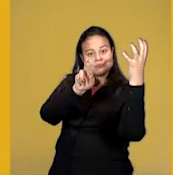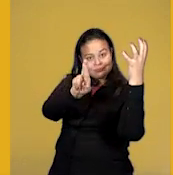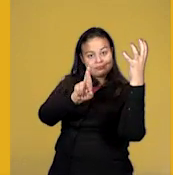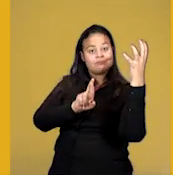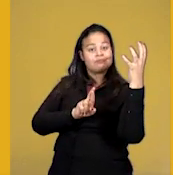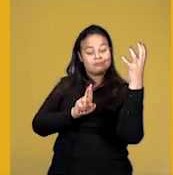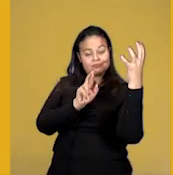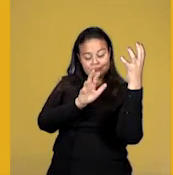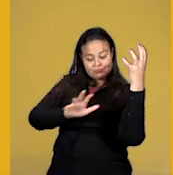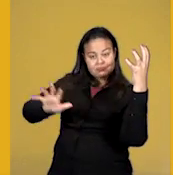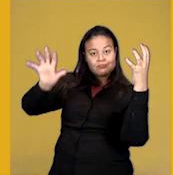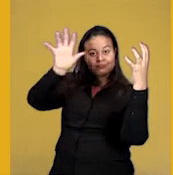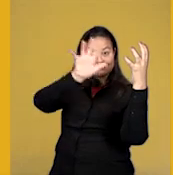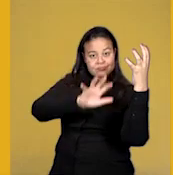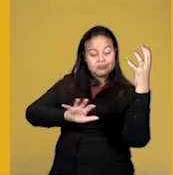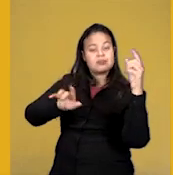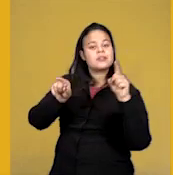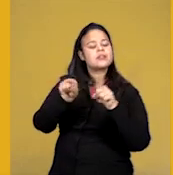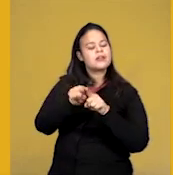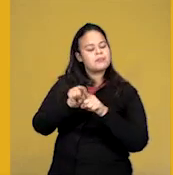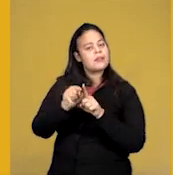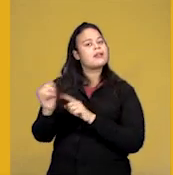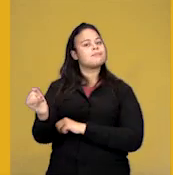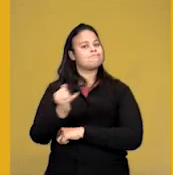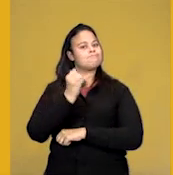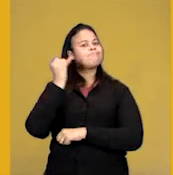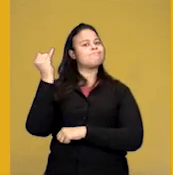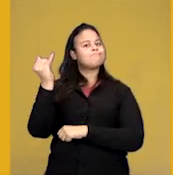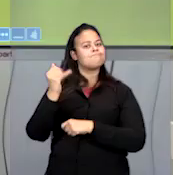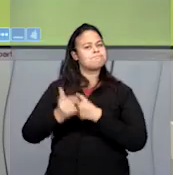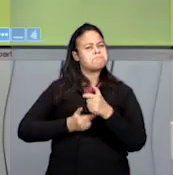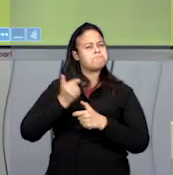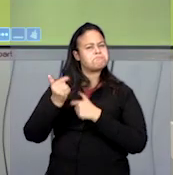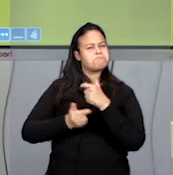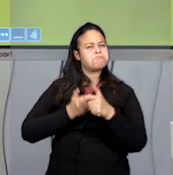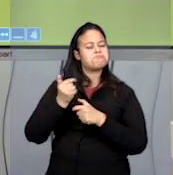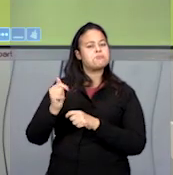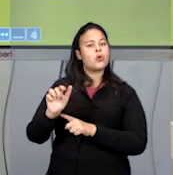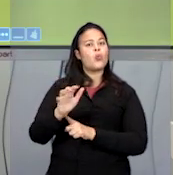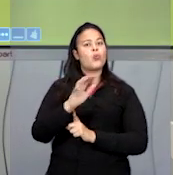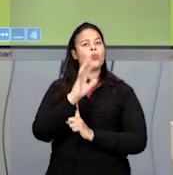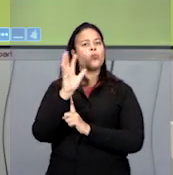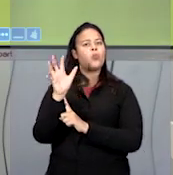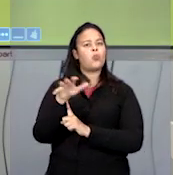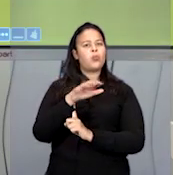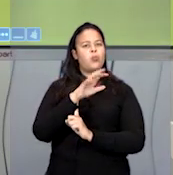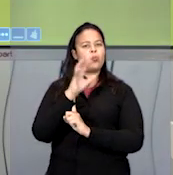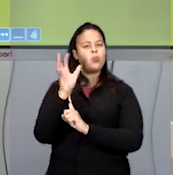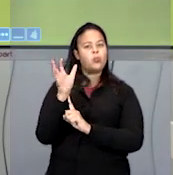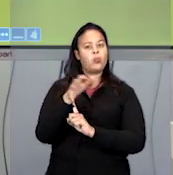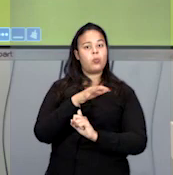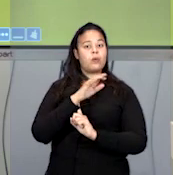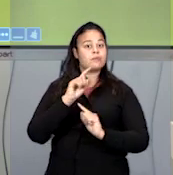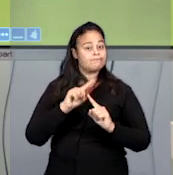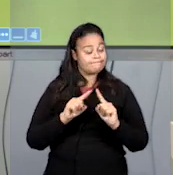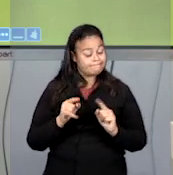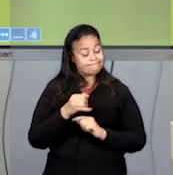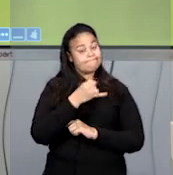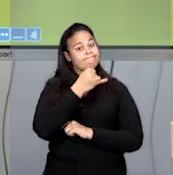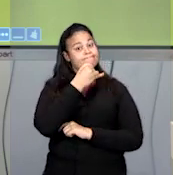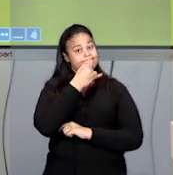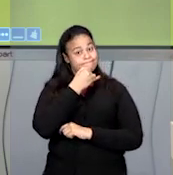ar. Além disso, o ar é importante na produção de energia eólica, mas, infelizmente,